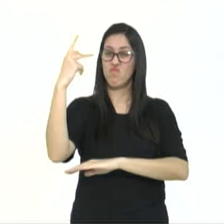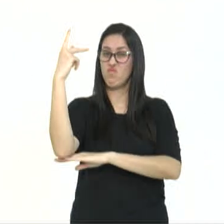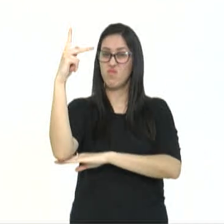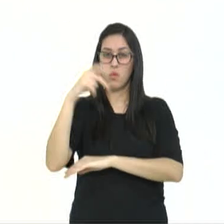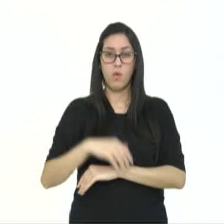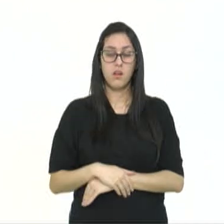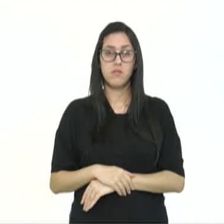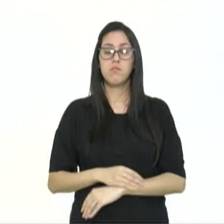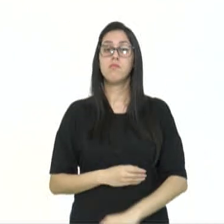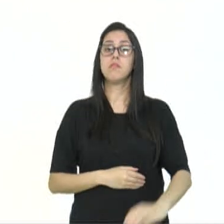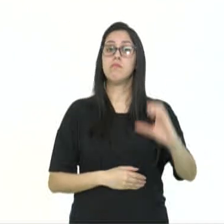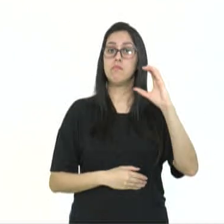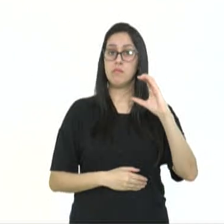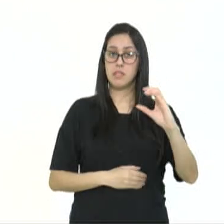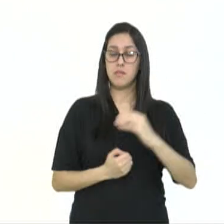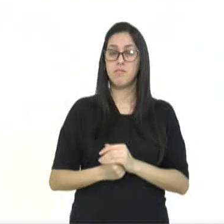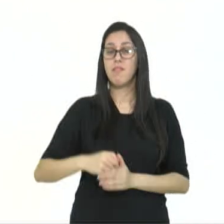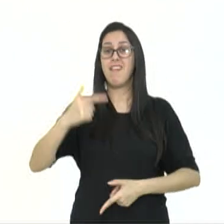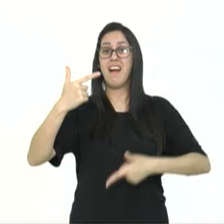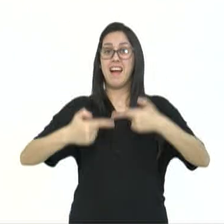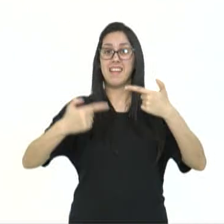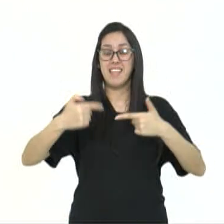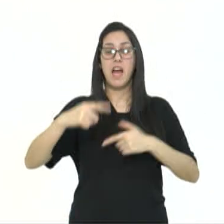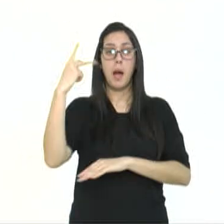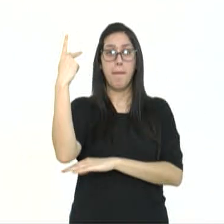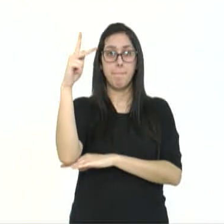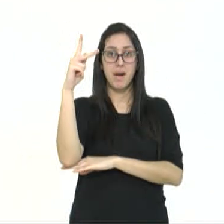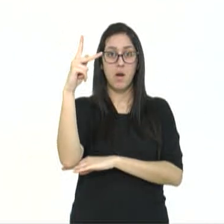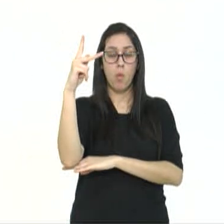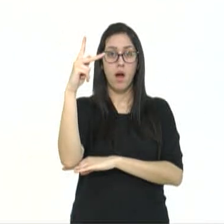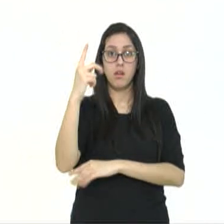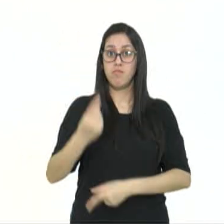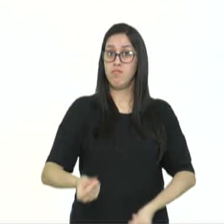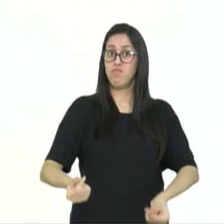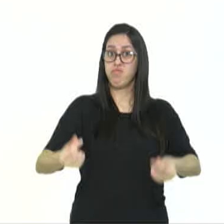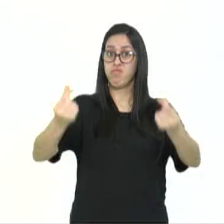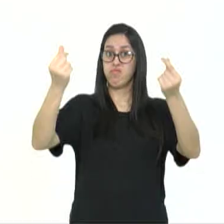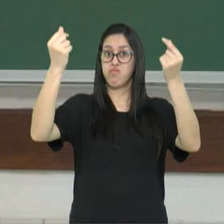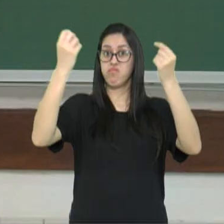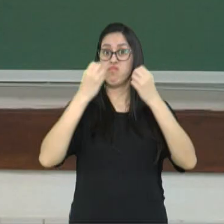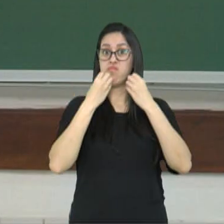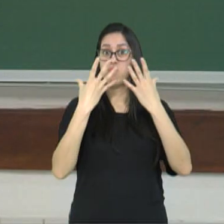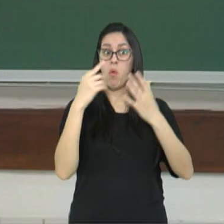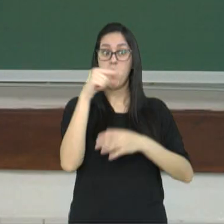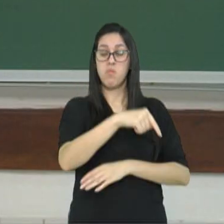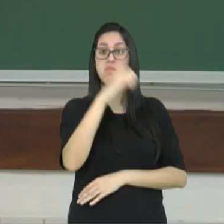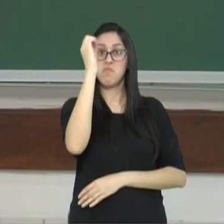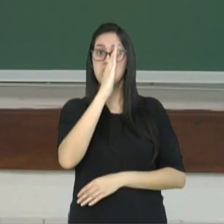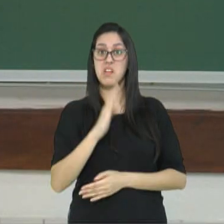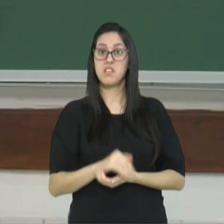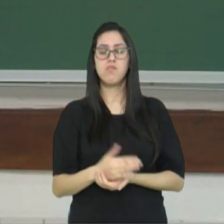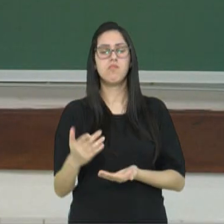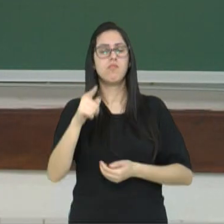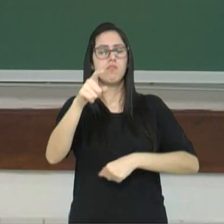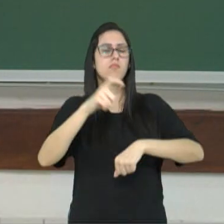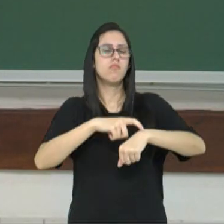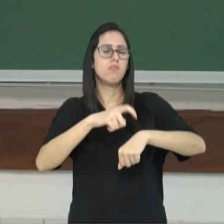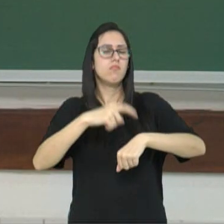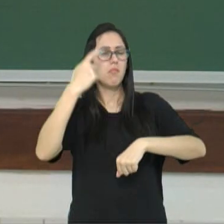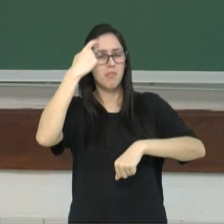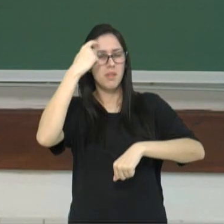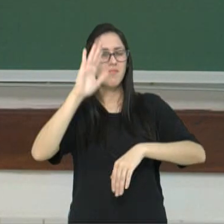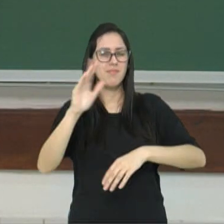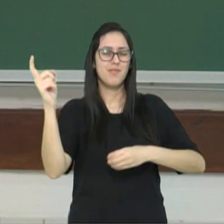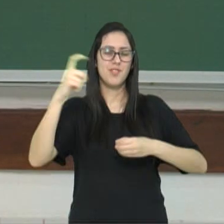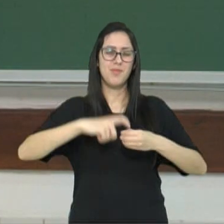Paraguai? Ou C. A Guerra do Paraguai proporcionou grande riqueza econômica para o Império Brasileiro? Vocês têm um tempinho para pensar e eu